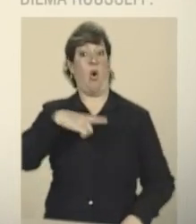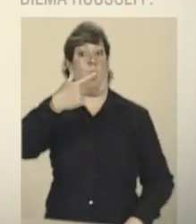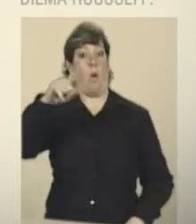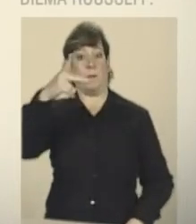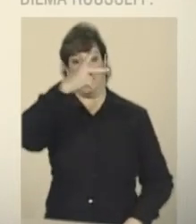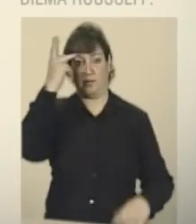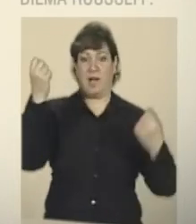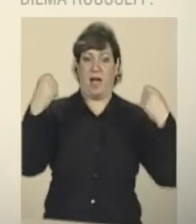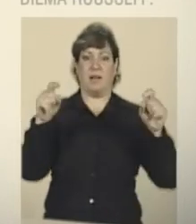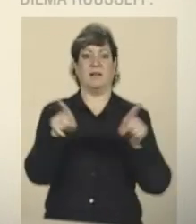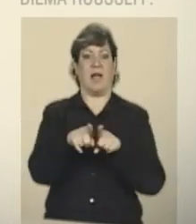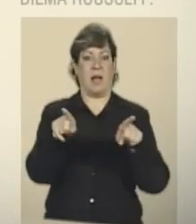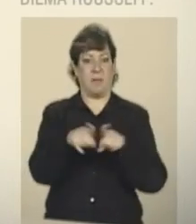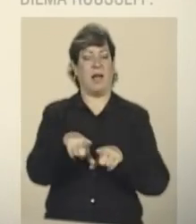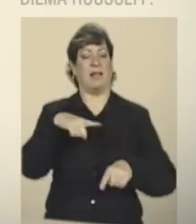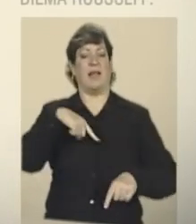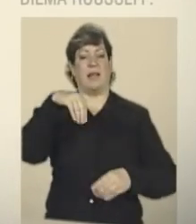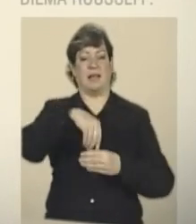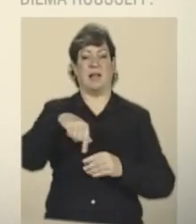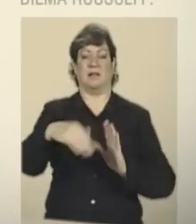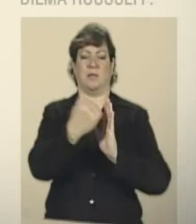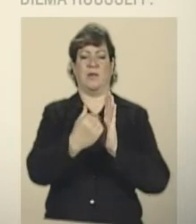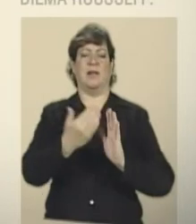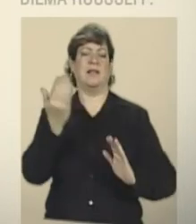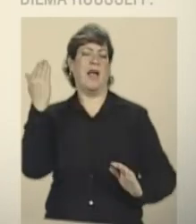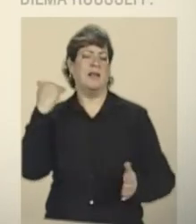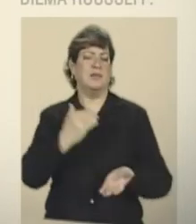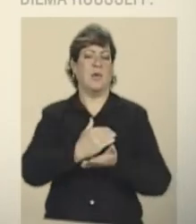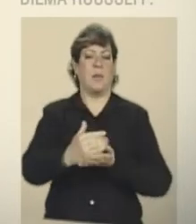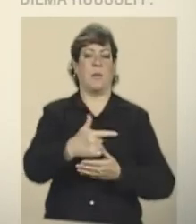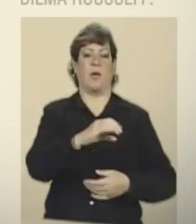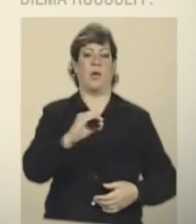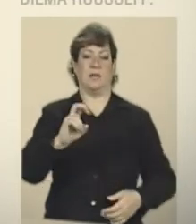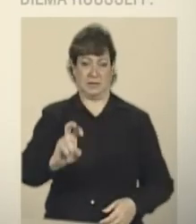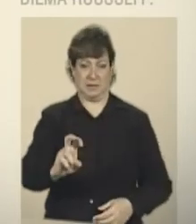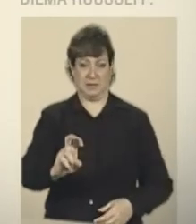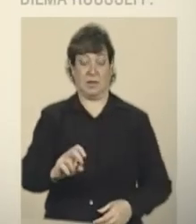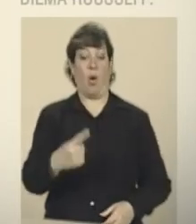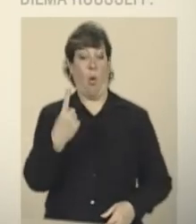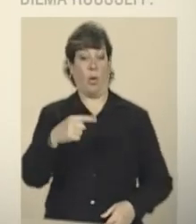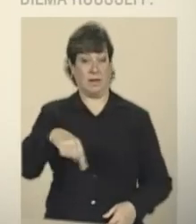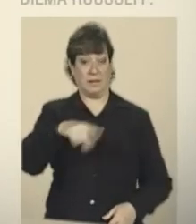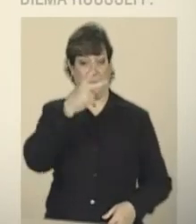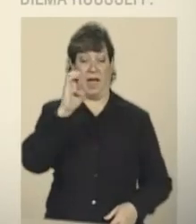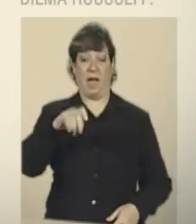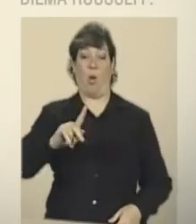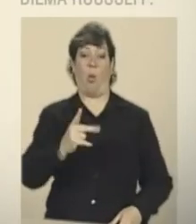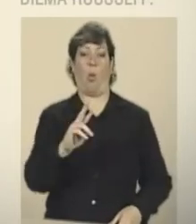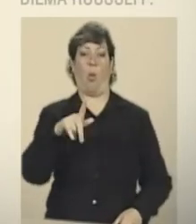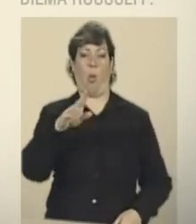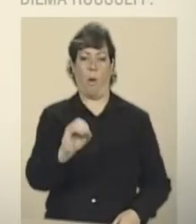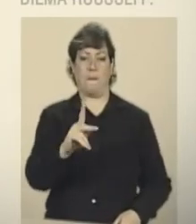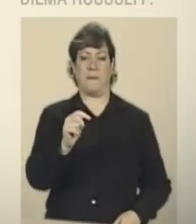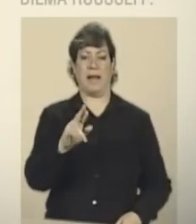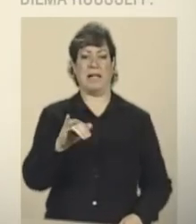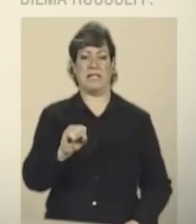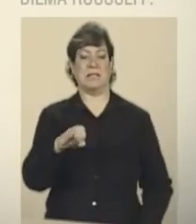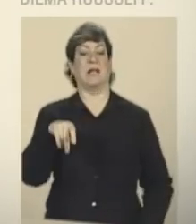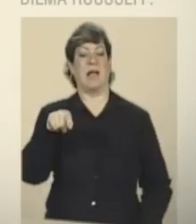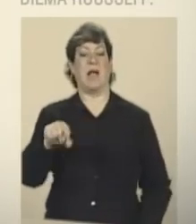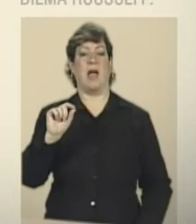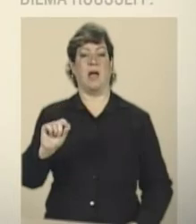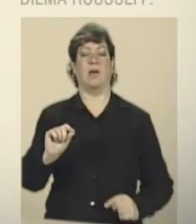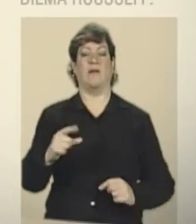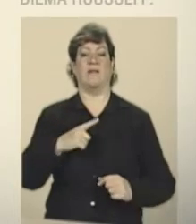outros atletas que estão no programa desde o seu início em 2005 um deles era um Hugo parisi dos